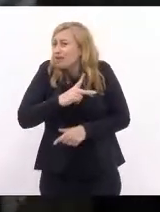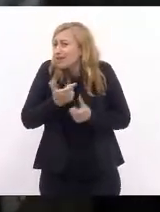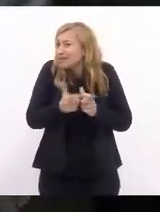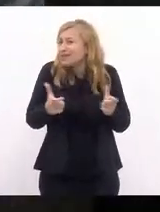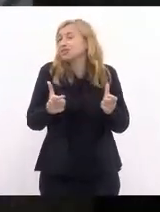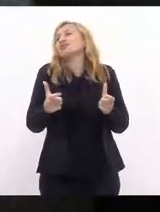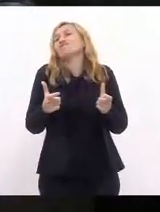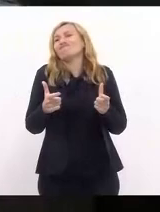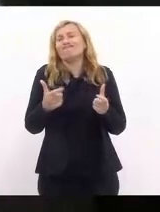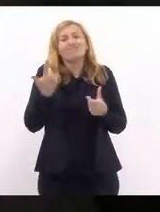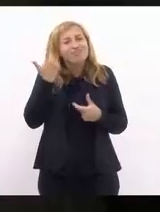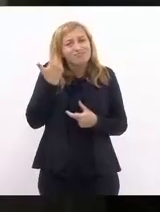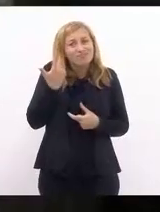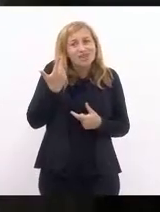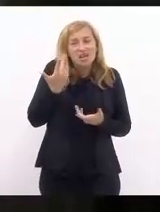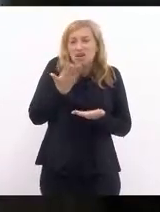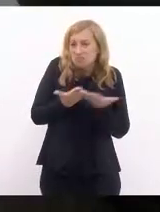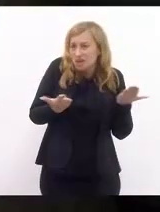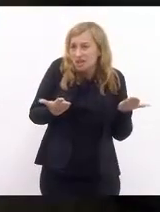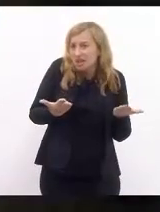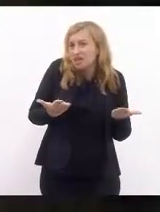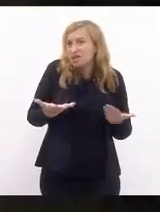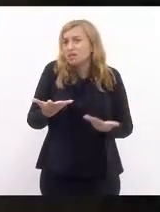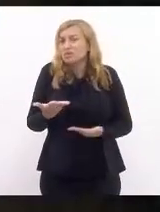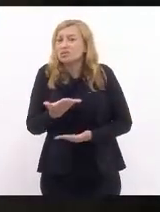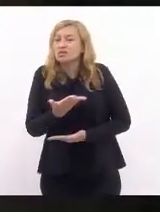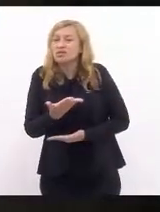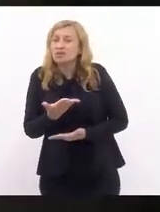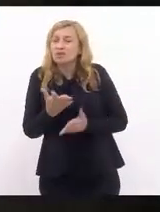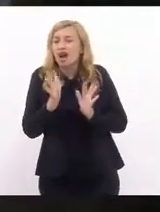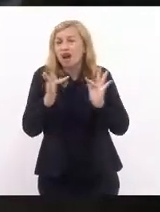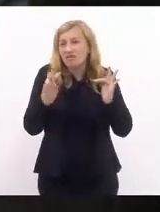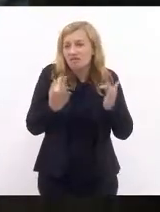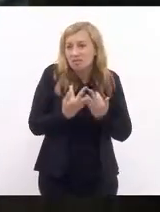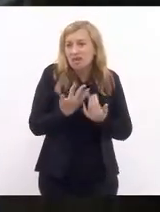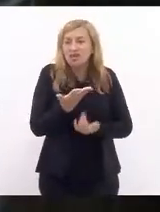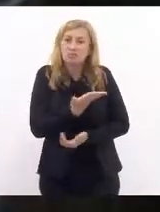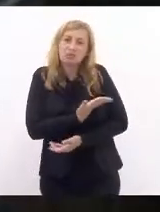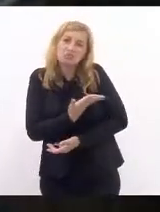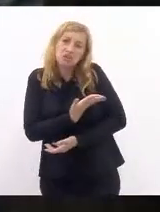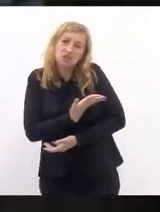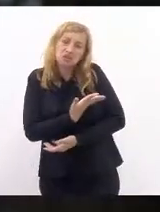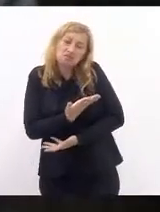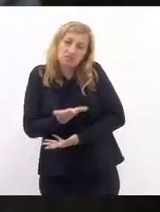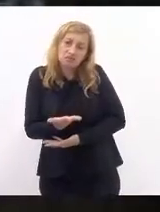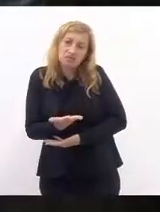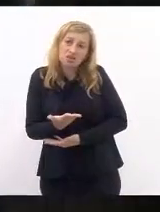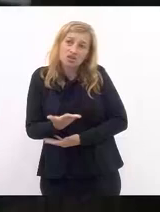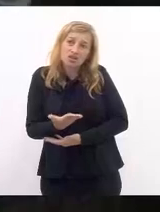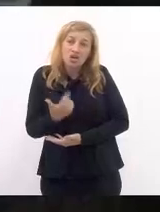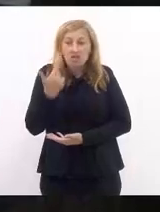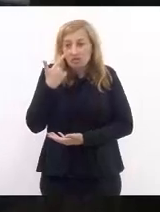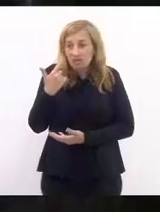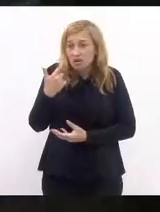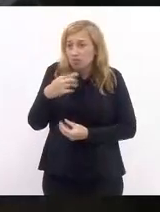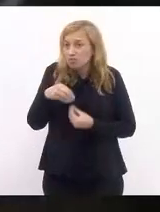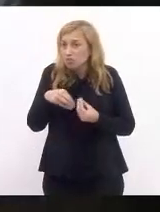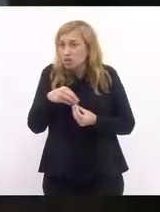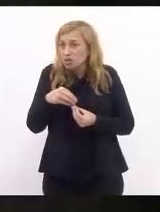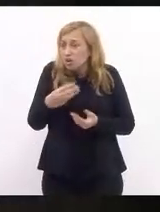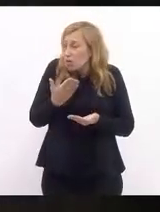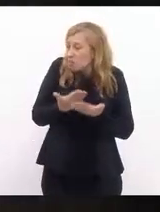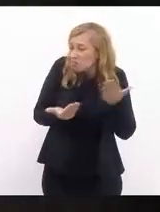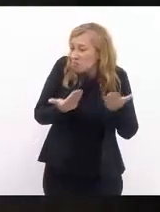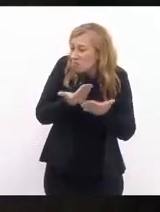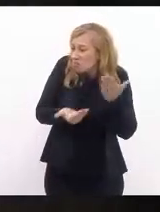muito grandes naturalmente perderam pessoas queridas amigos e familiares se viram envolvido